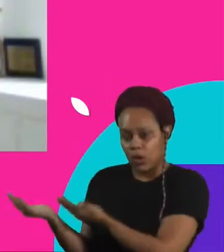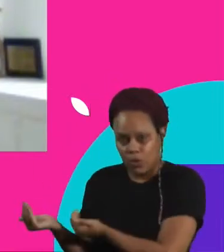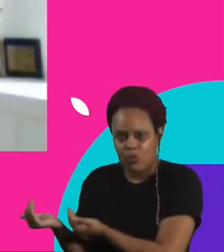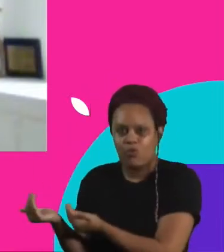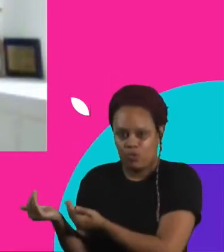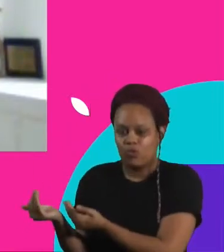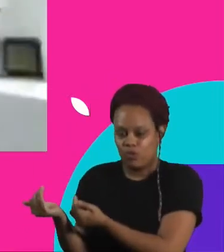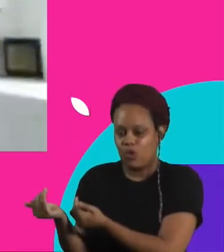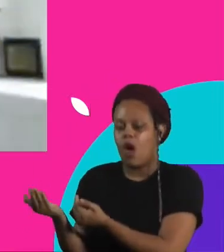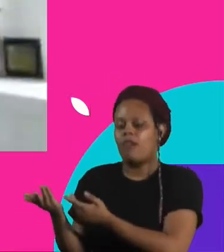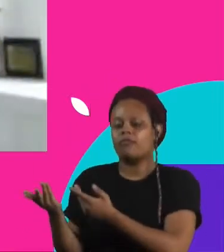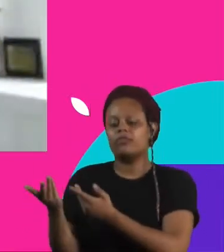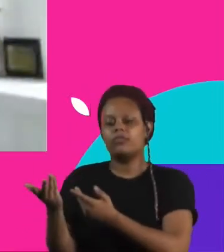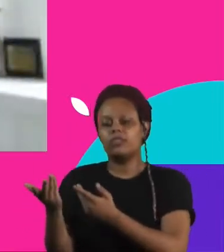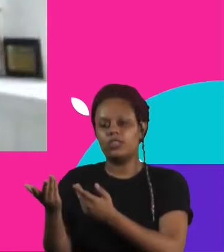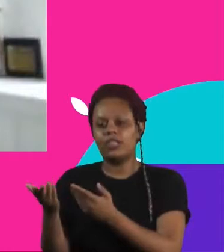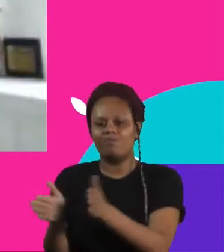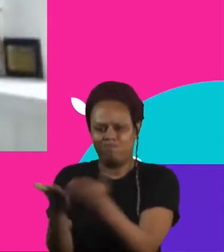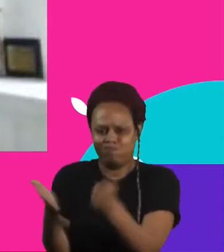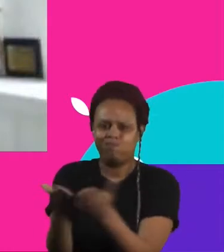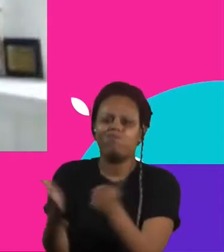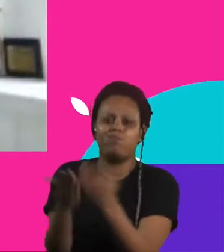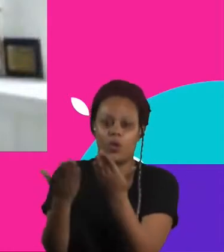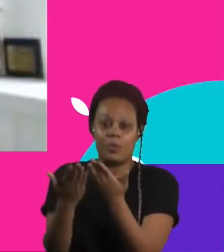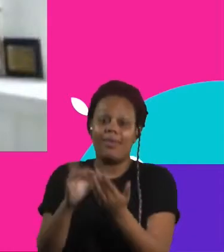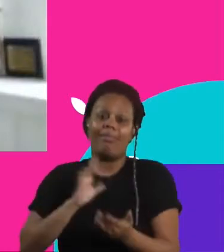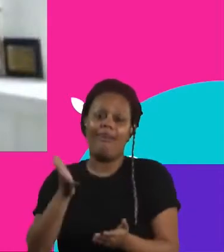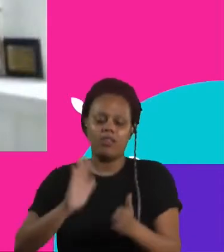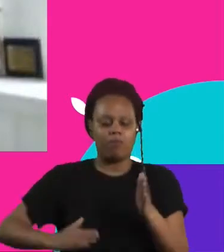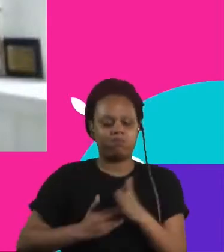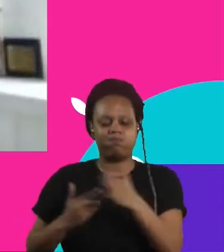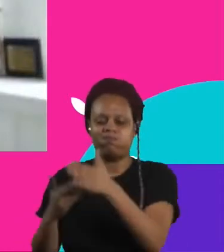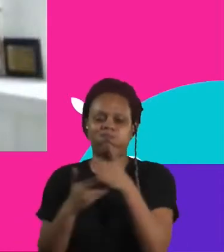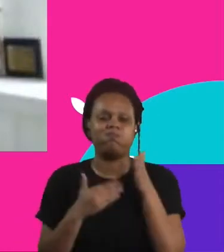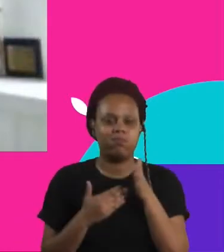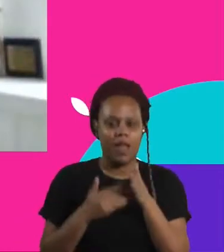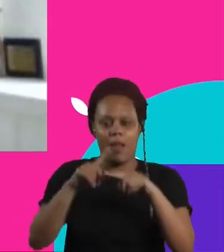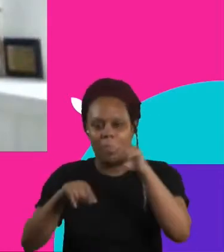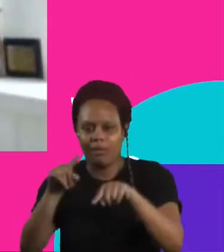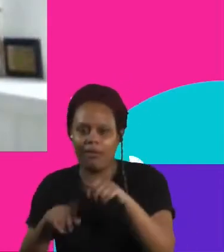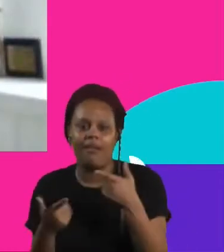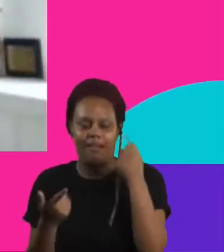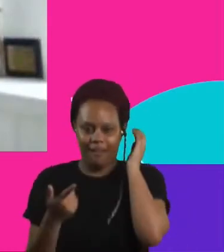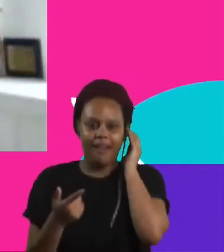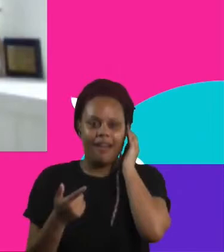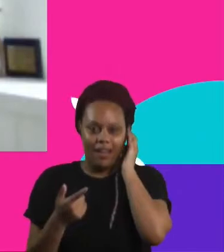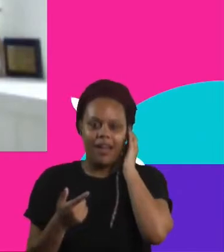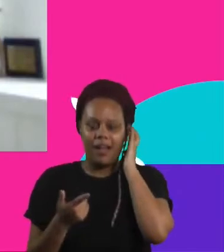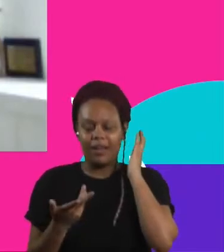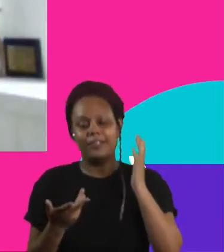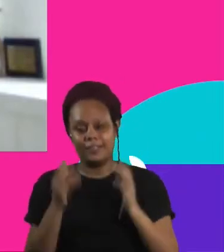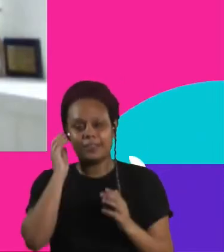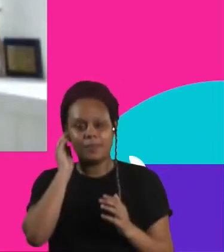de vulnerabilidade social, que já têm uma barreira física de acesso a dispositivos, mas eles não podem ter uma barreira